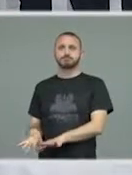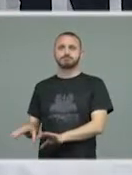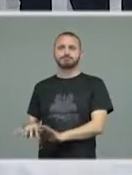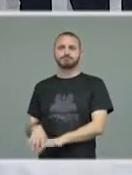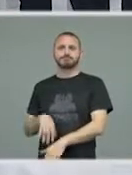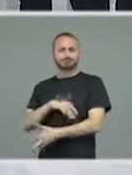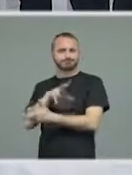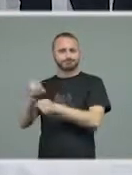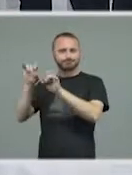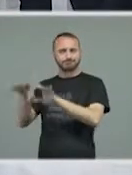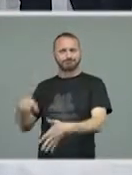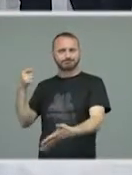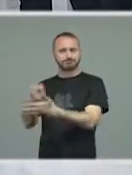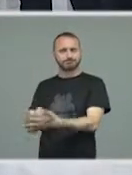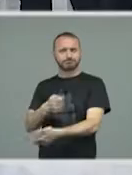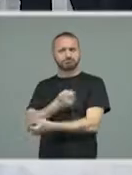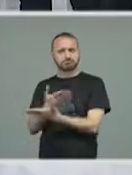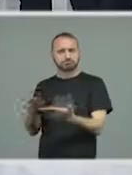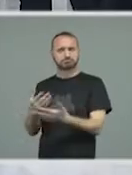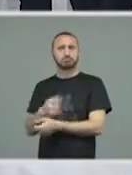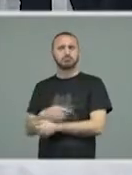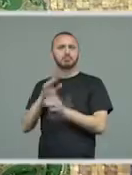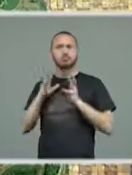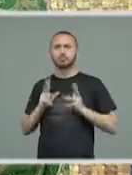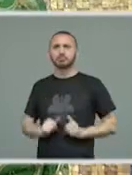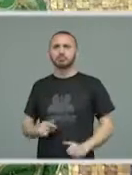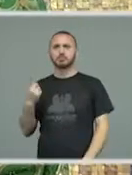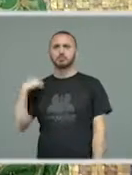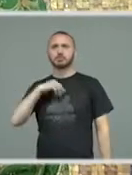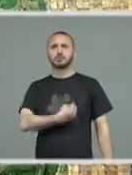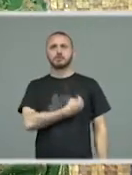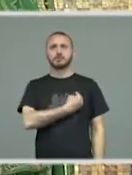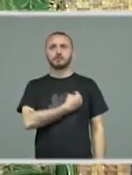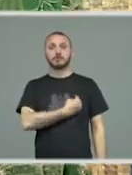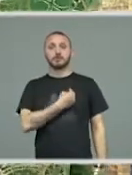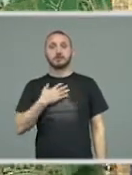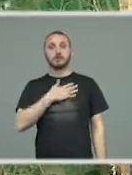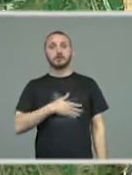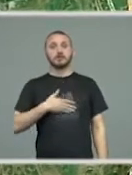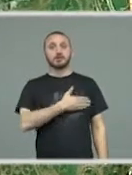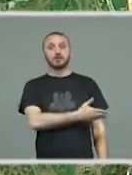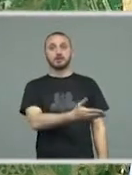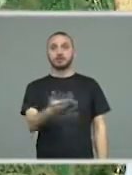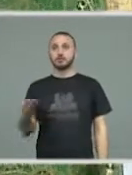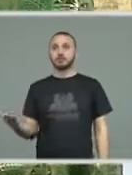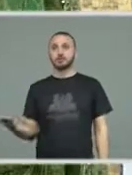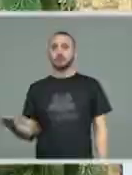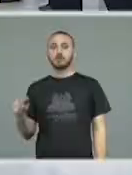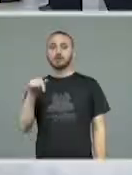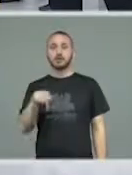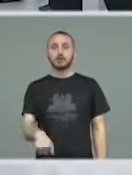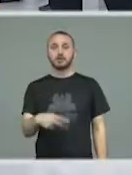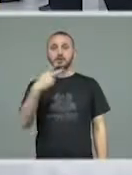literalmente uma expurgação, uma purificação. Queridos filhos,